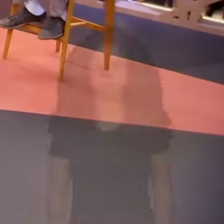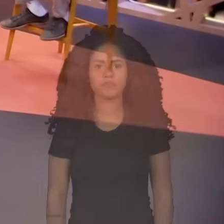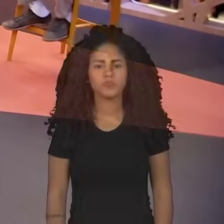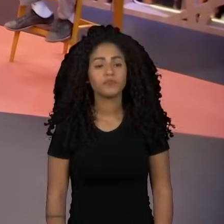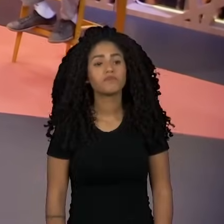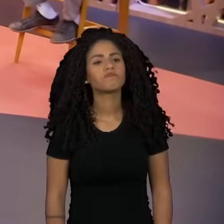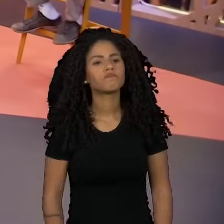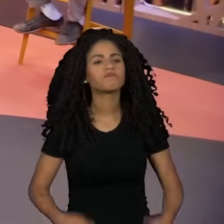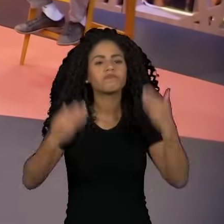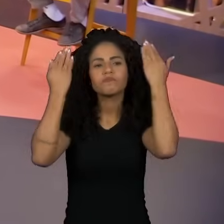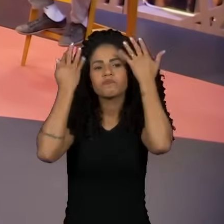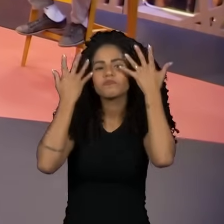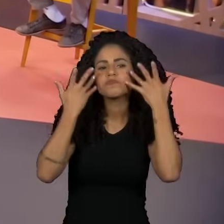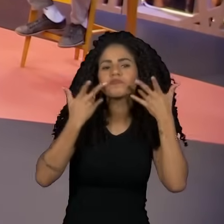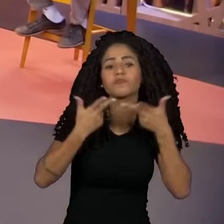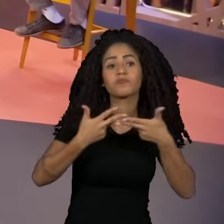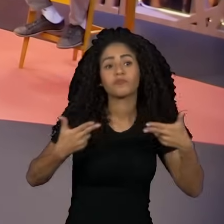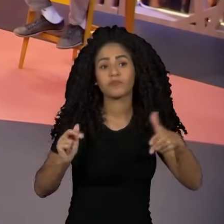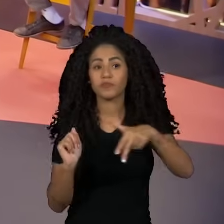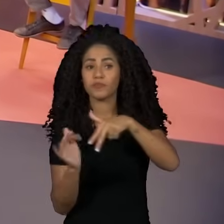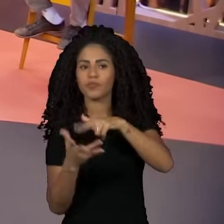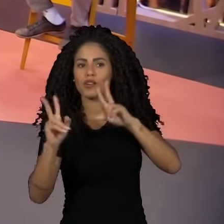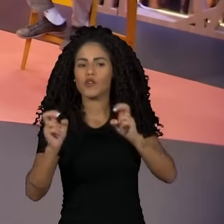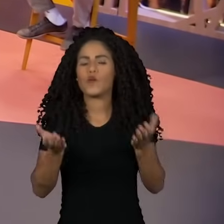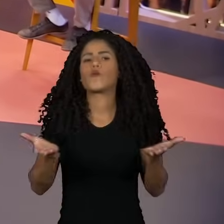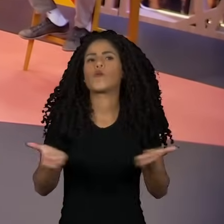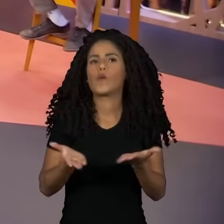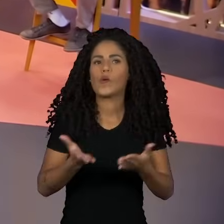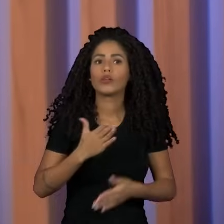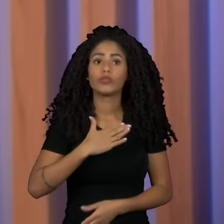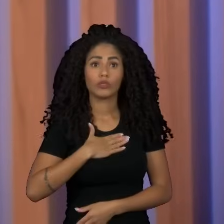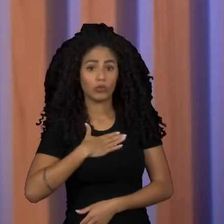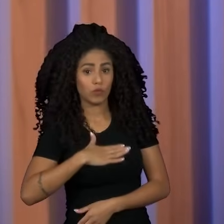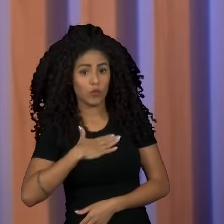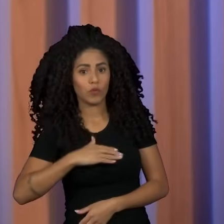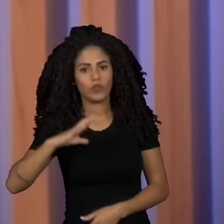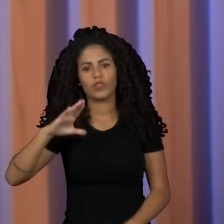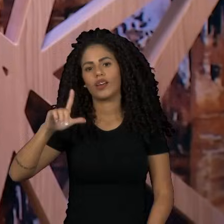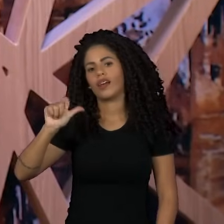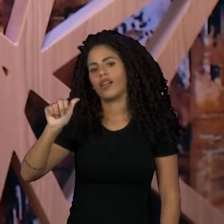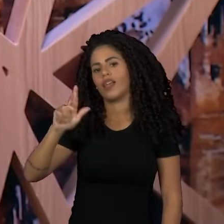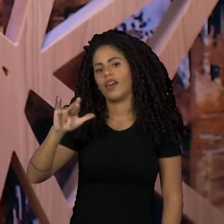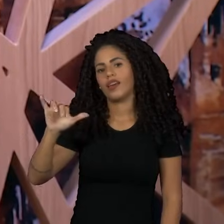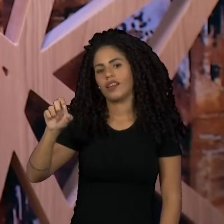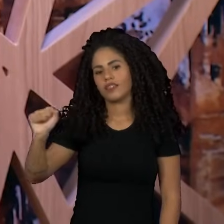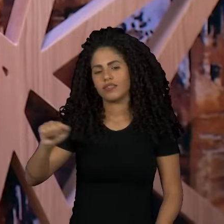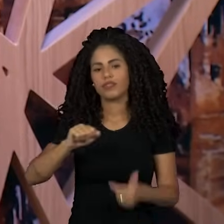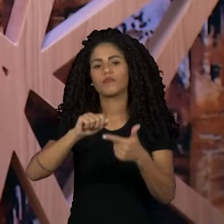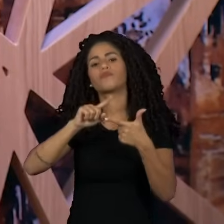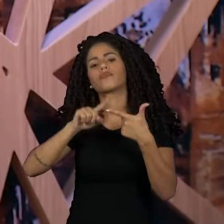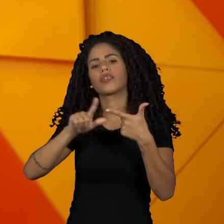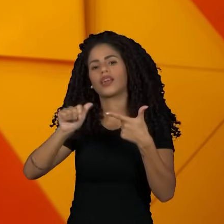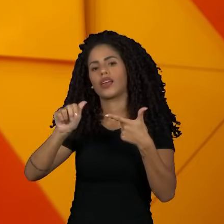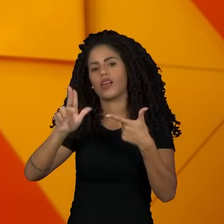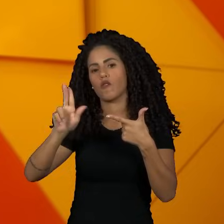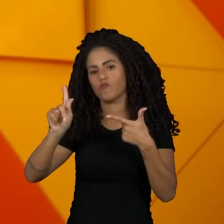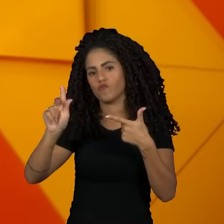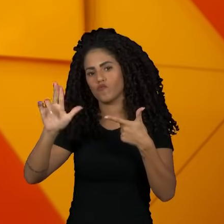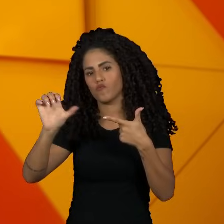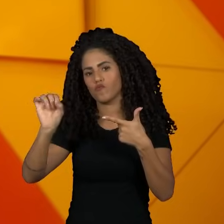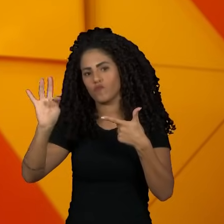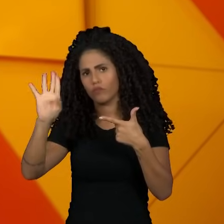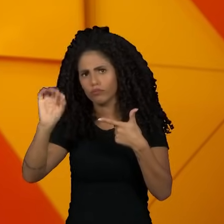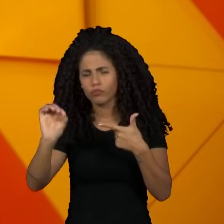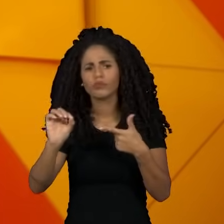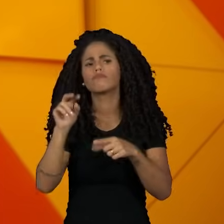O Mundo Animal está no Estação Livre de hoje e eu recebo aqui Clarissa de Oliveira e Augusto Renan Rocha. Criação de